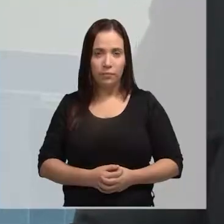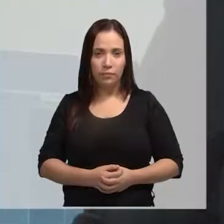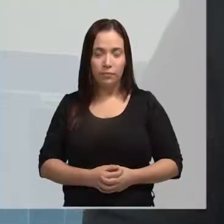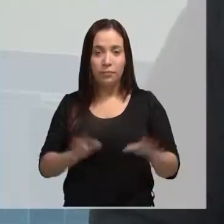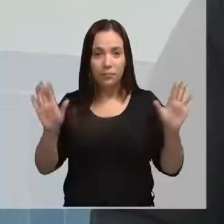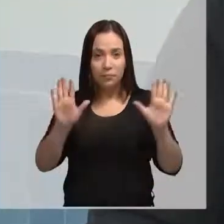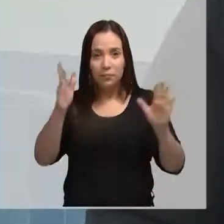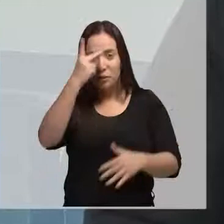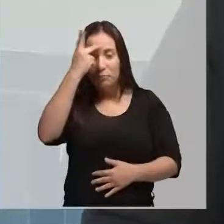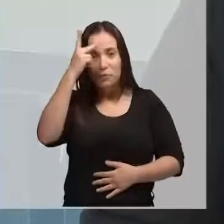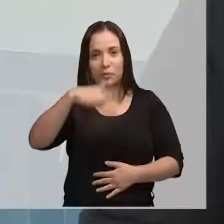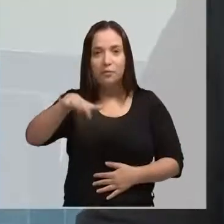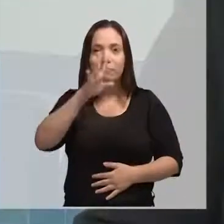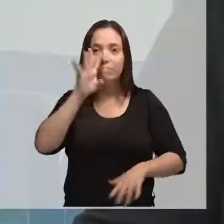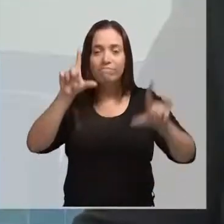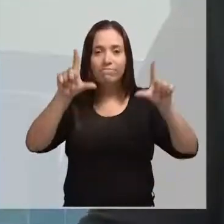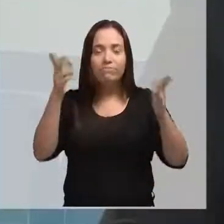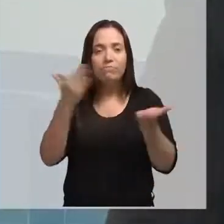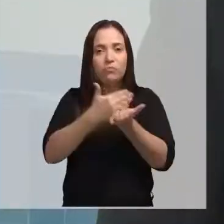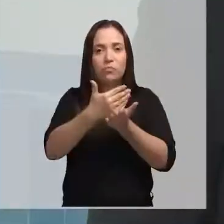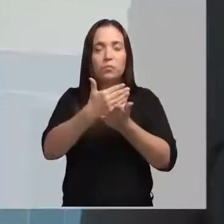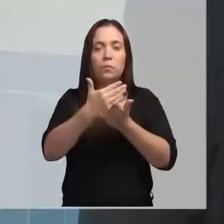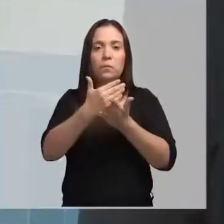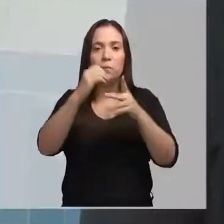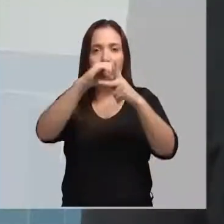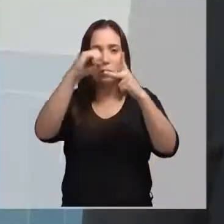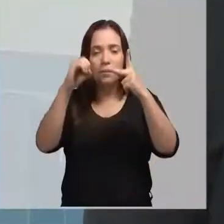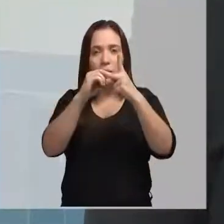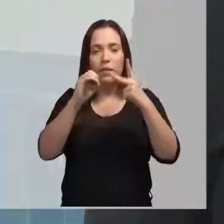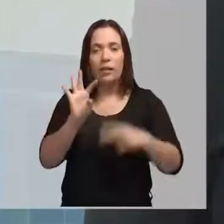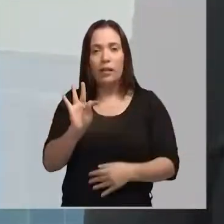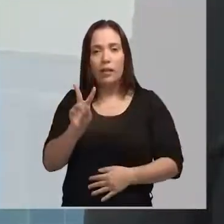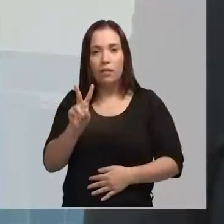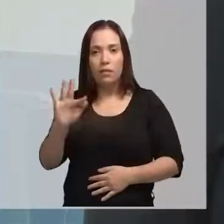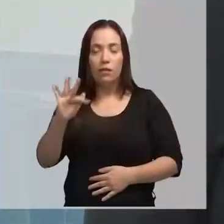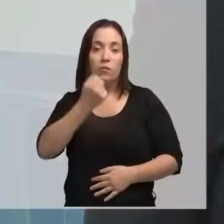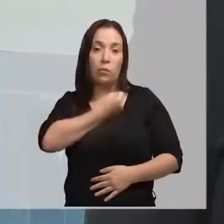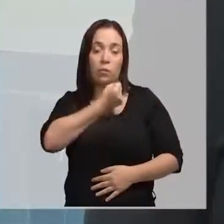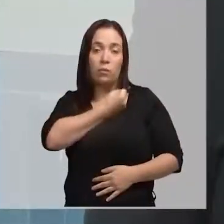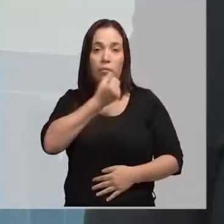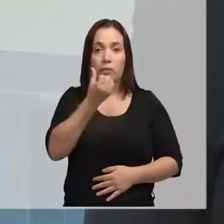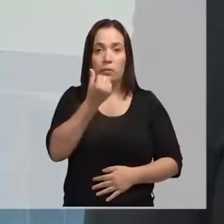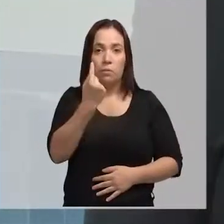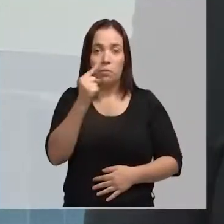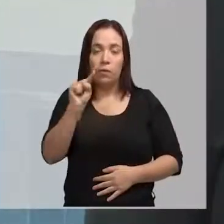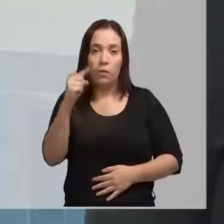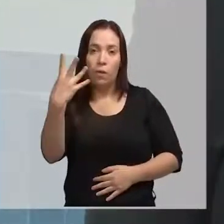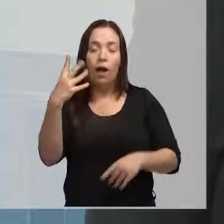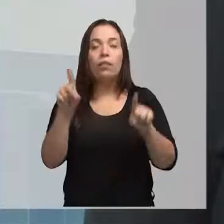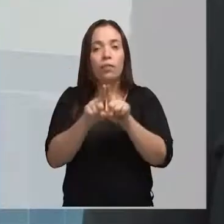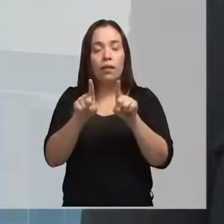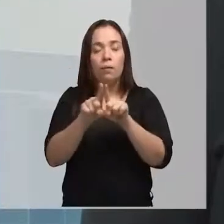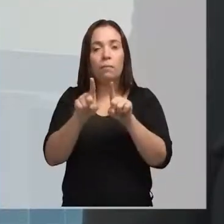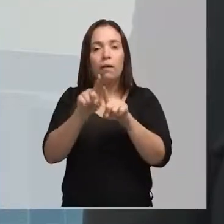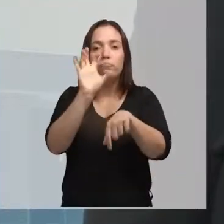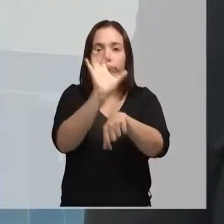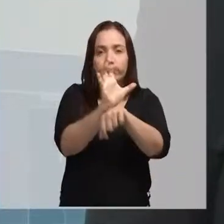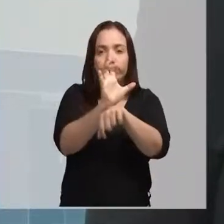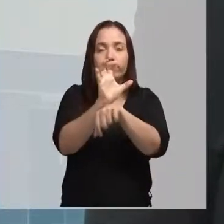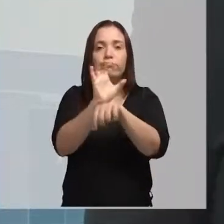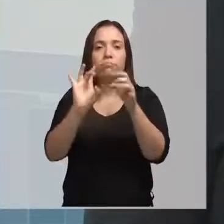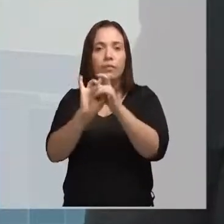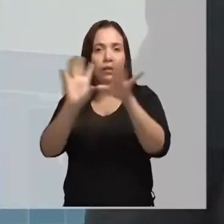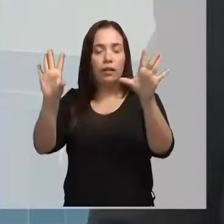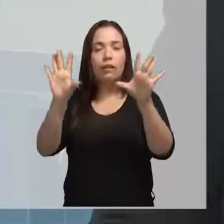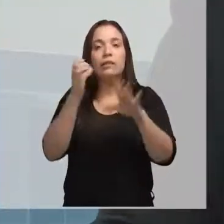Olá, amigo telespectador, estamos iniciando mais um programa Pela Ordem na sua TV Fortaleza, canal 61.4, aberto e digital, e na sua TV